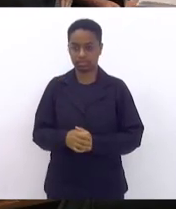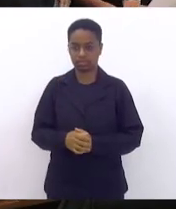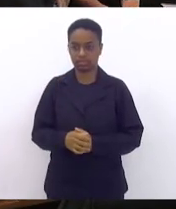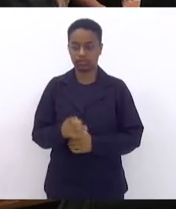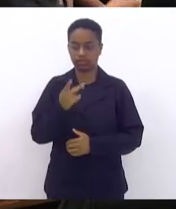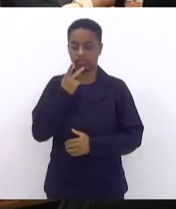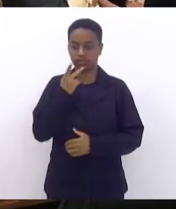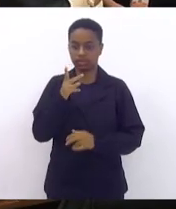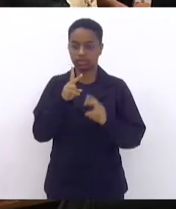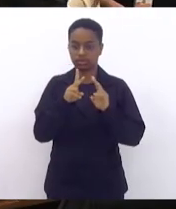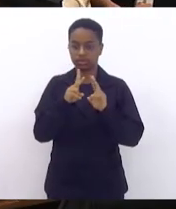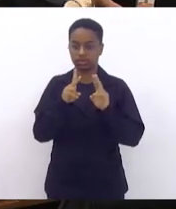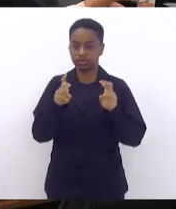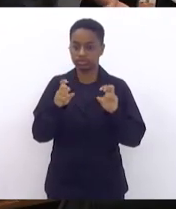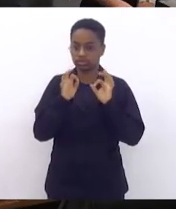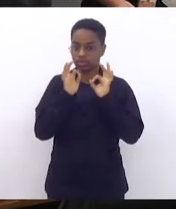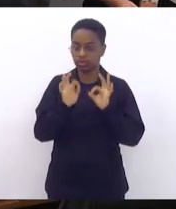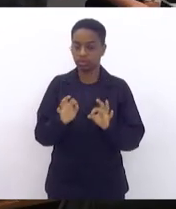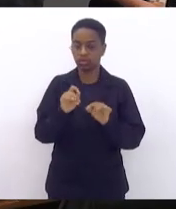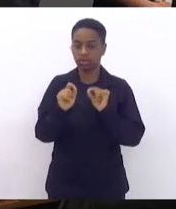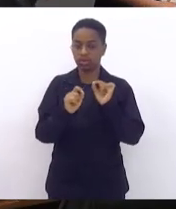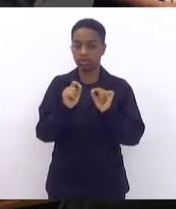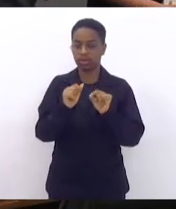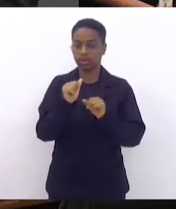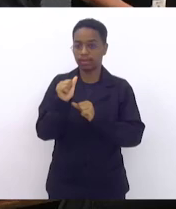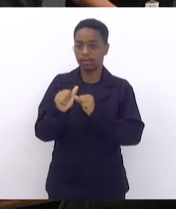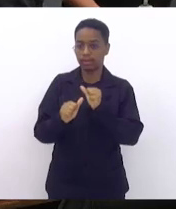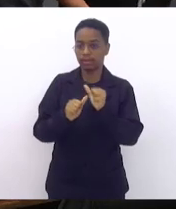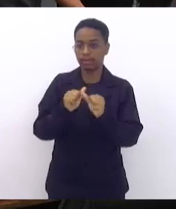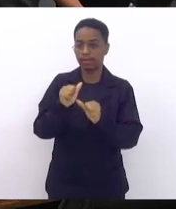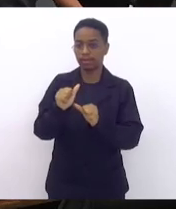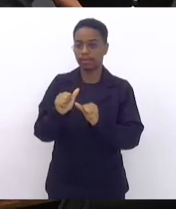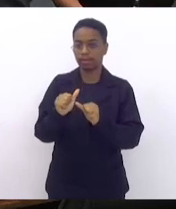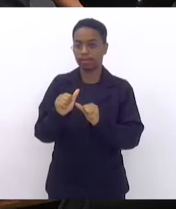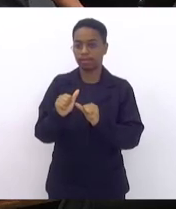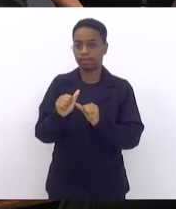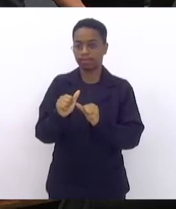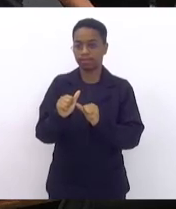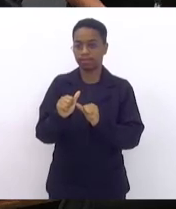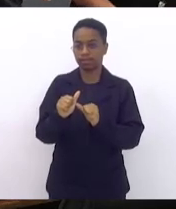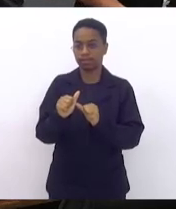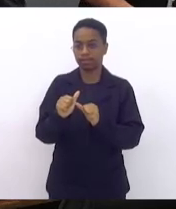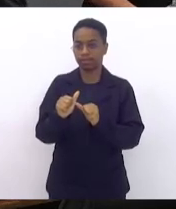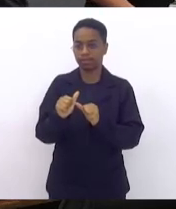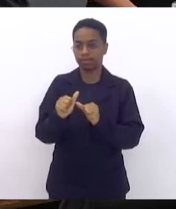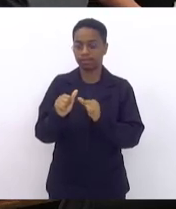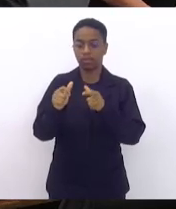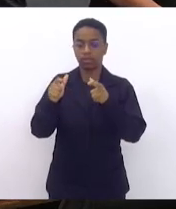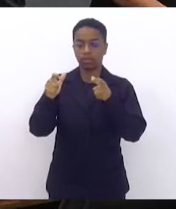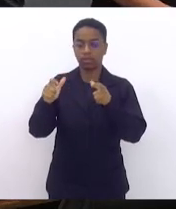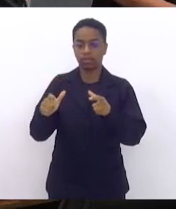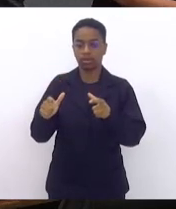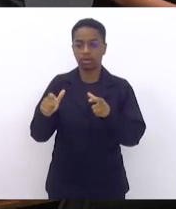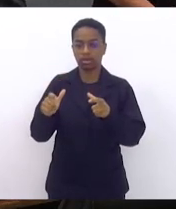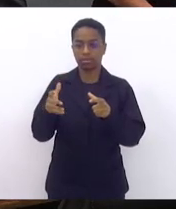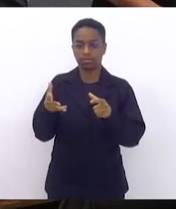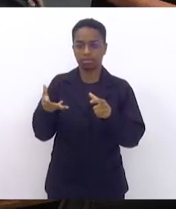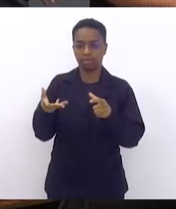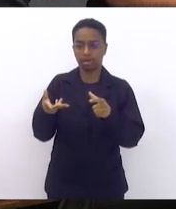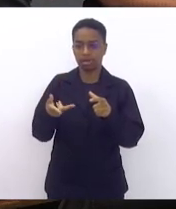trata exatamente de transformar aquele espaço Fantástico